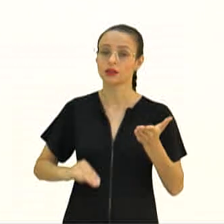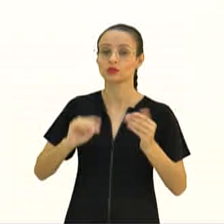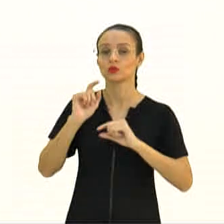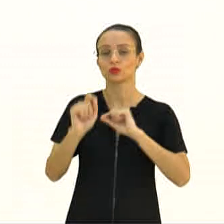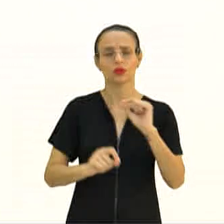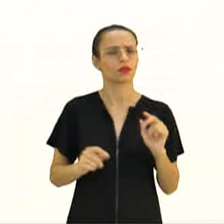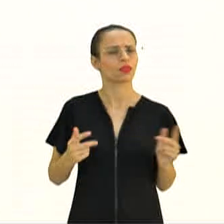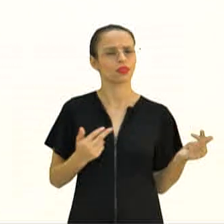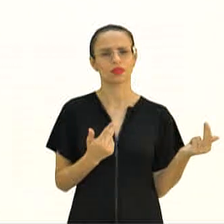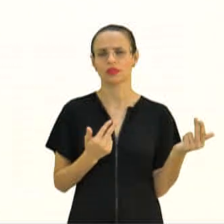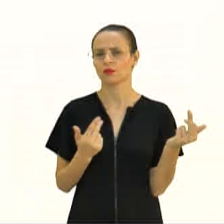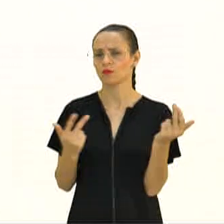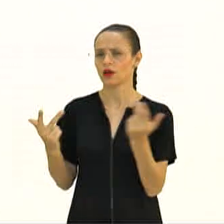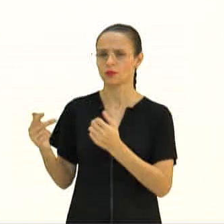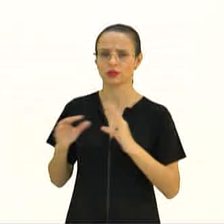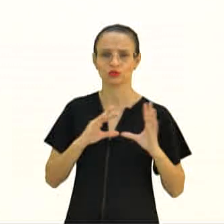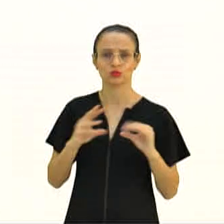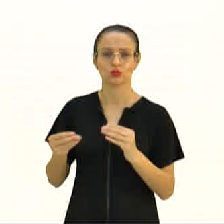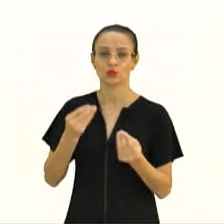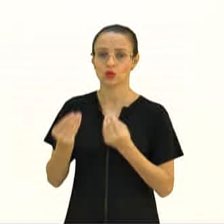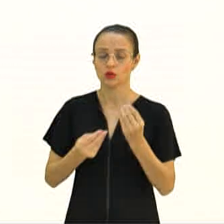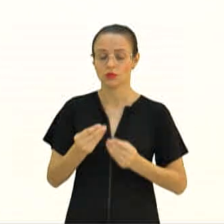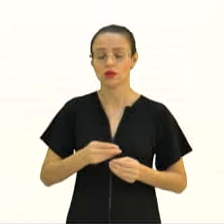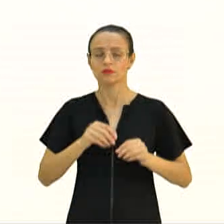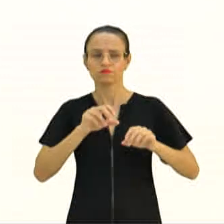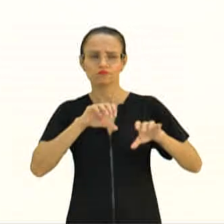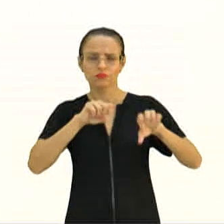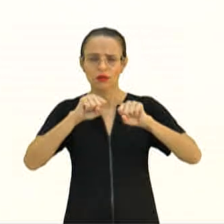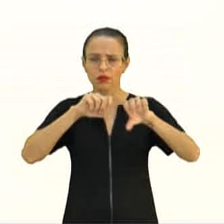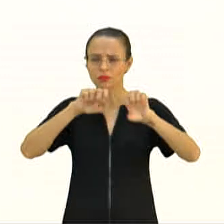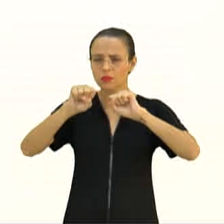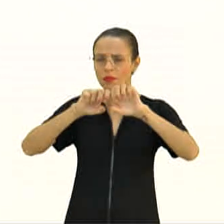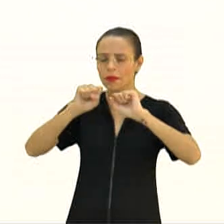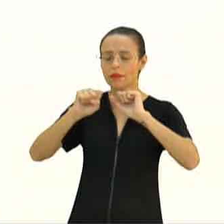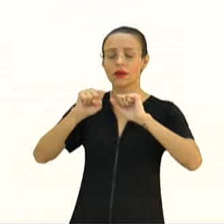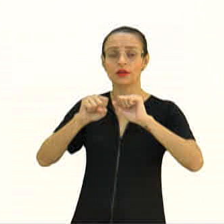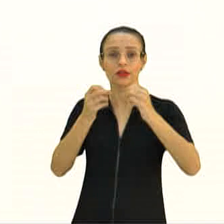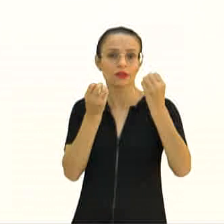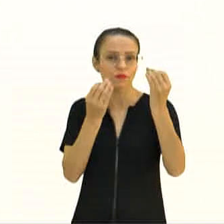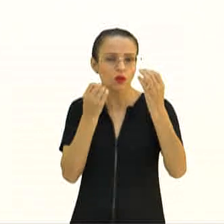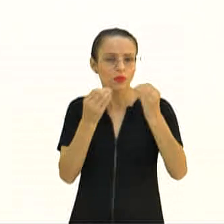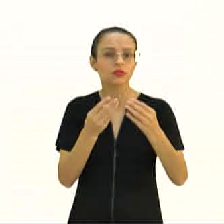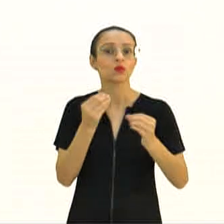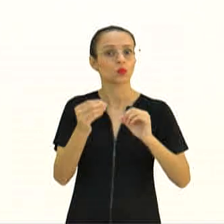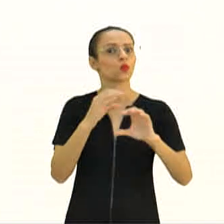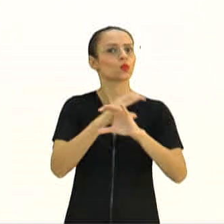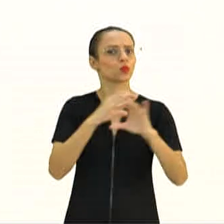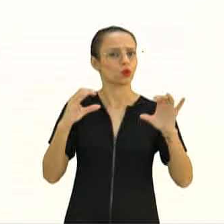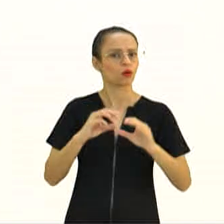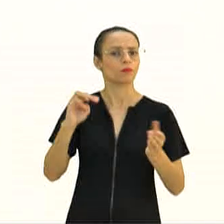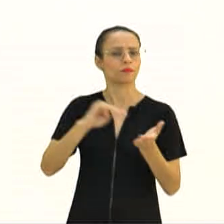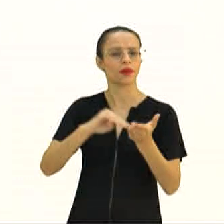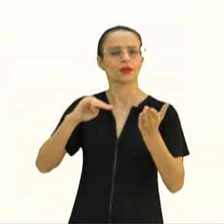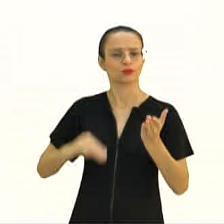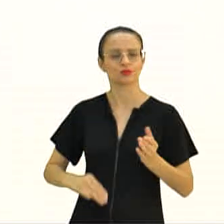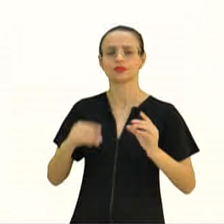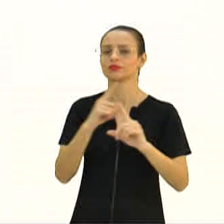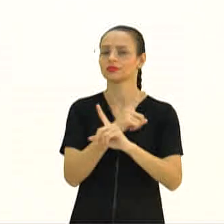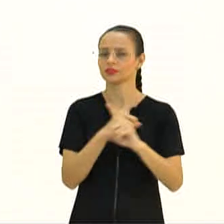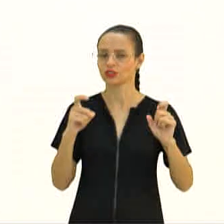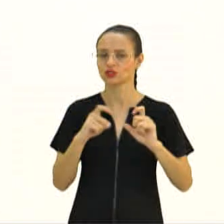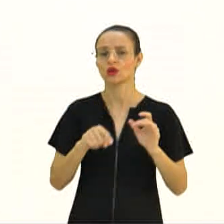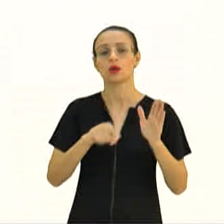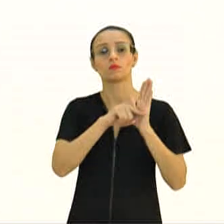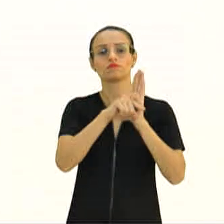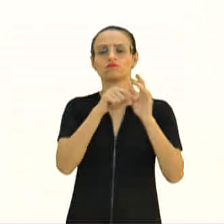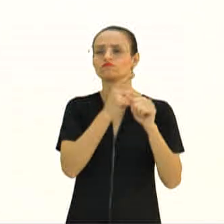o mesmo para todas. Buscar informações de fontes confiáveis. Estou falando de método científico, de busca